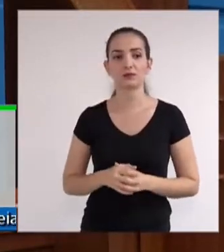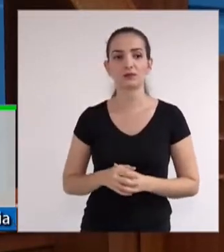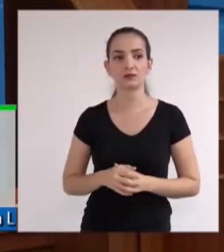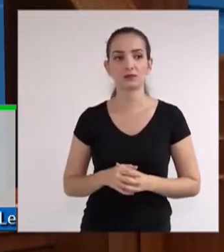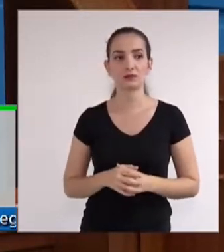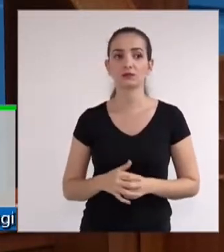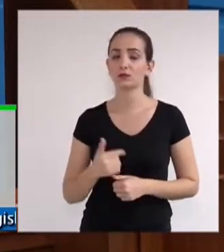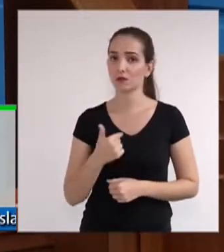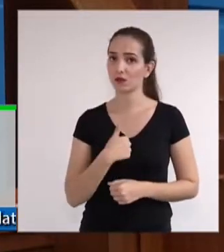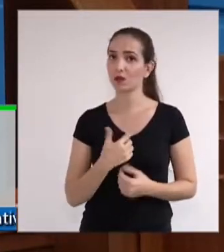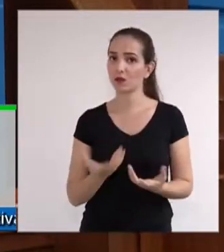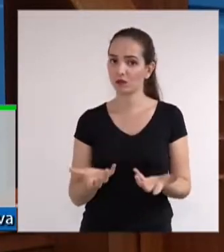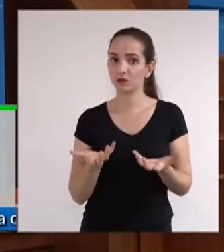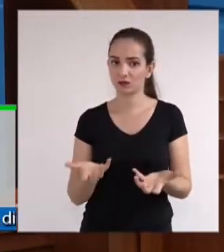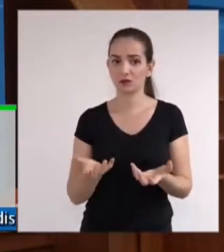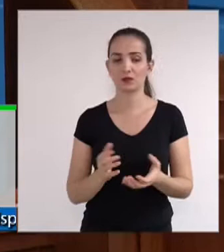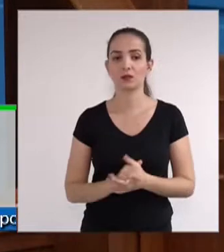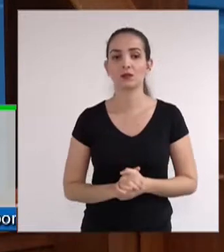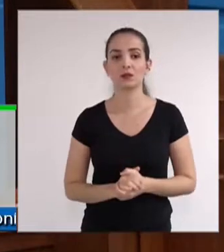Eu